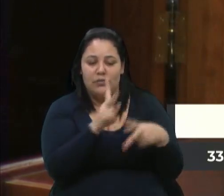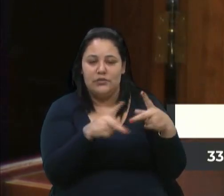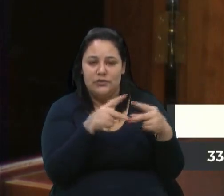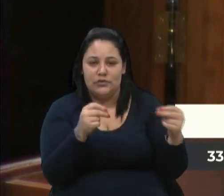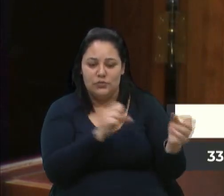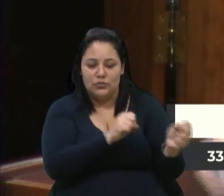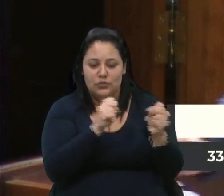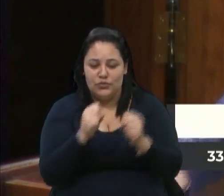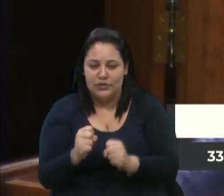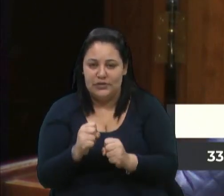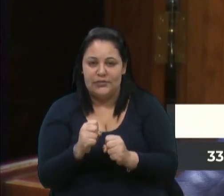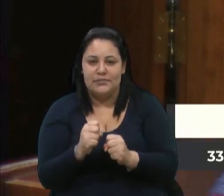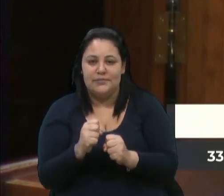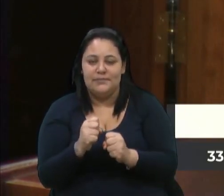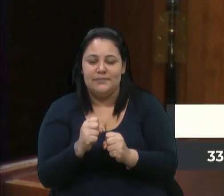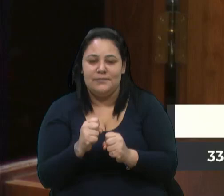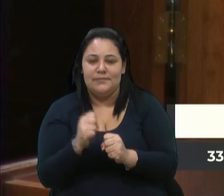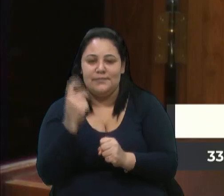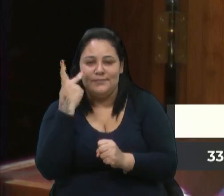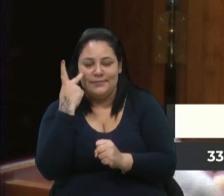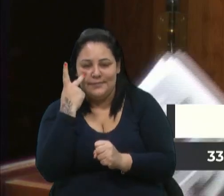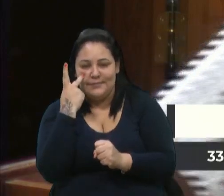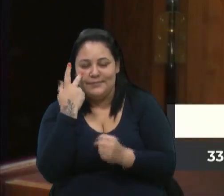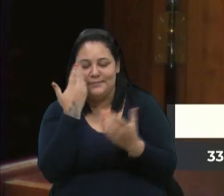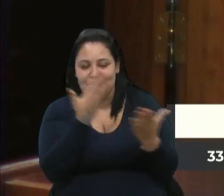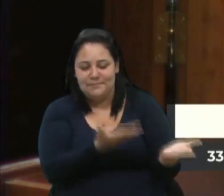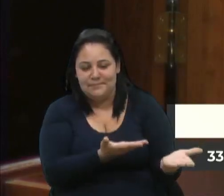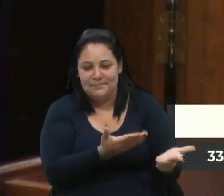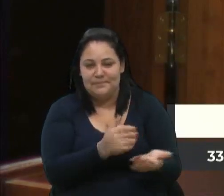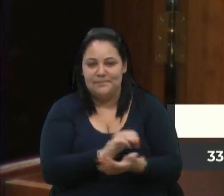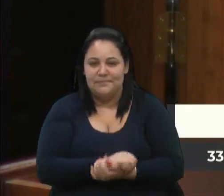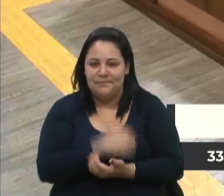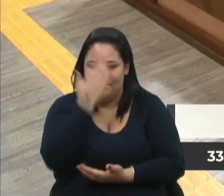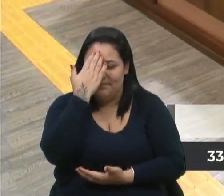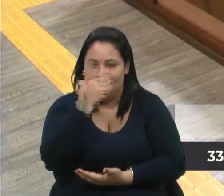os paulistas que tão bem me receberam lá. Obrigado, senhor presidente. Obrigado.